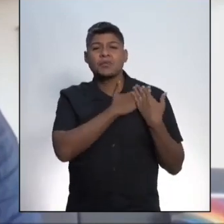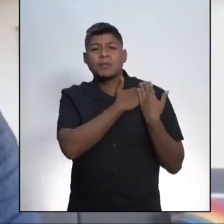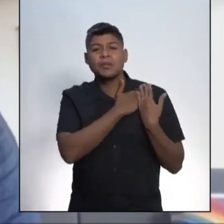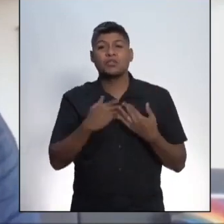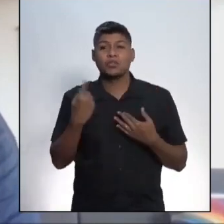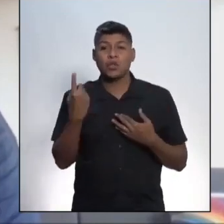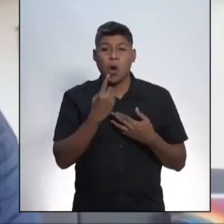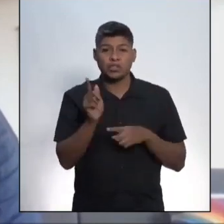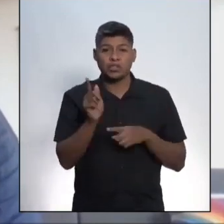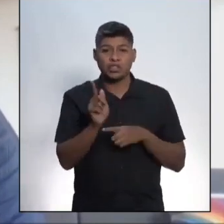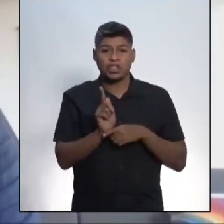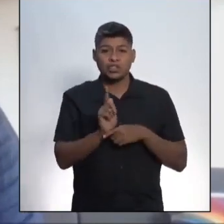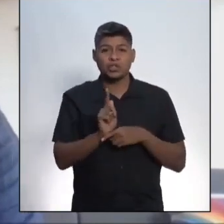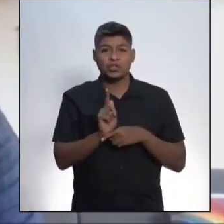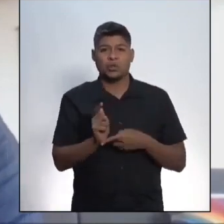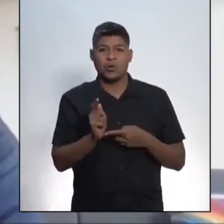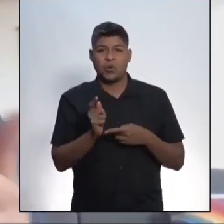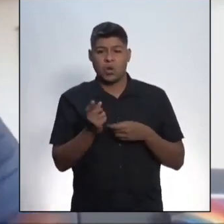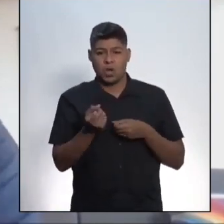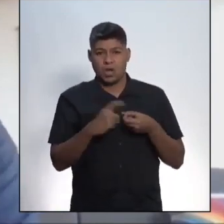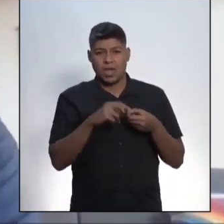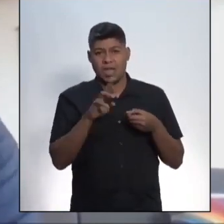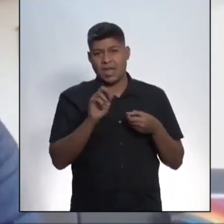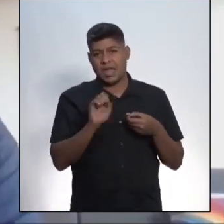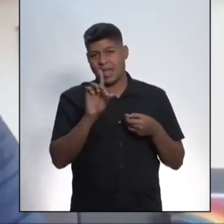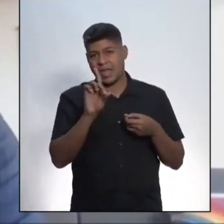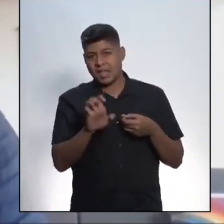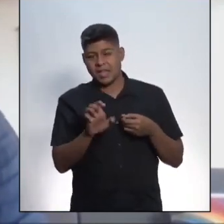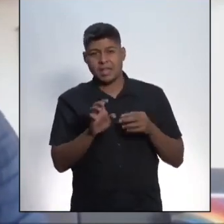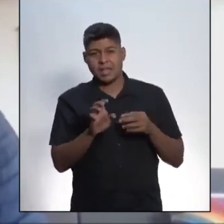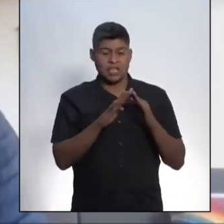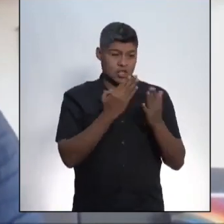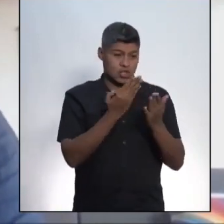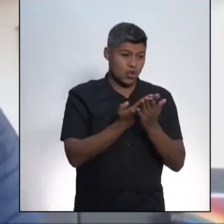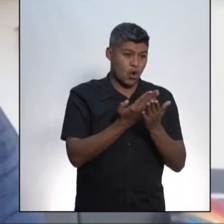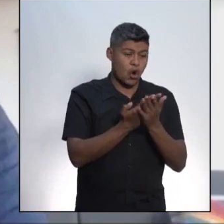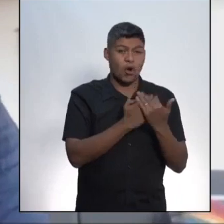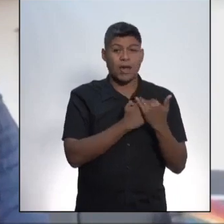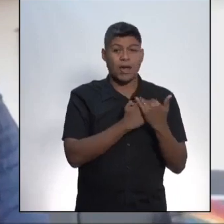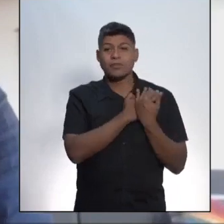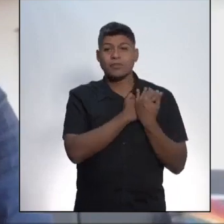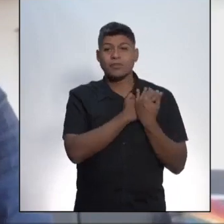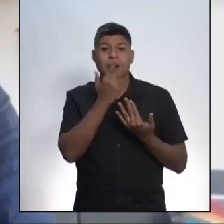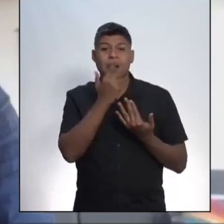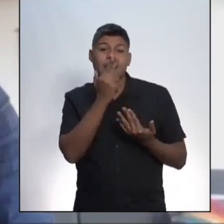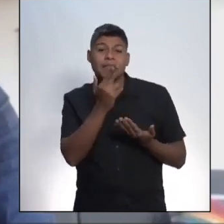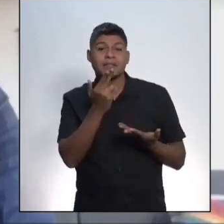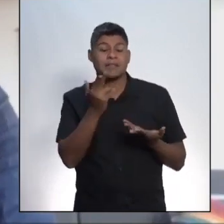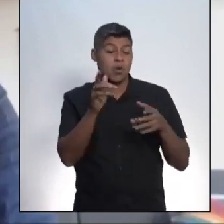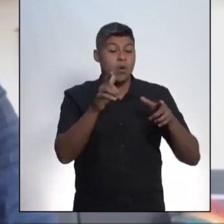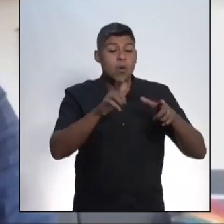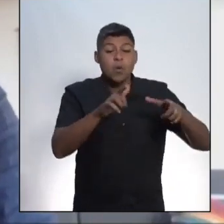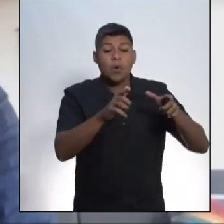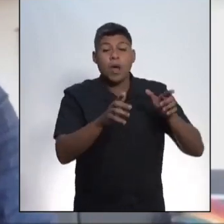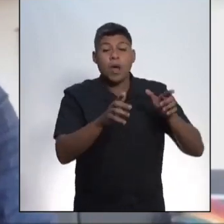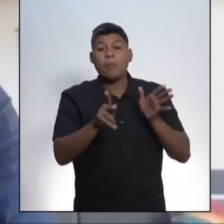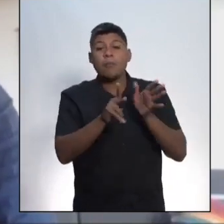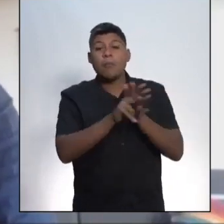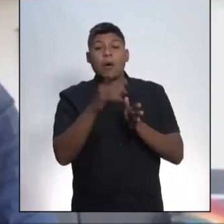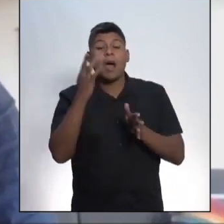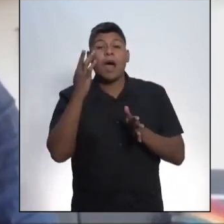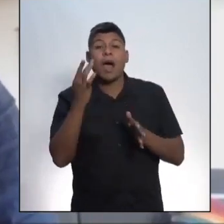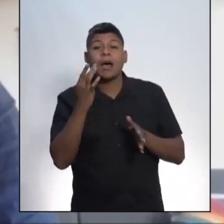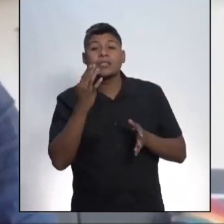nós gestores de redes, gestores de escola, é uma responsabilidade a gente não cair nesse lugar de